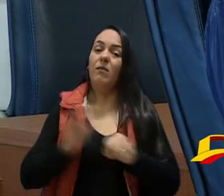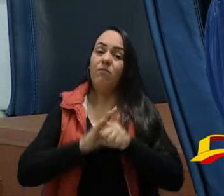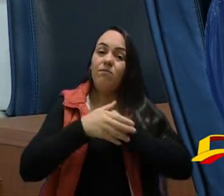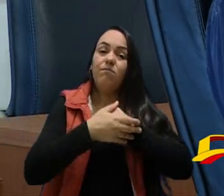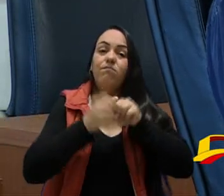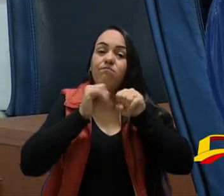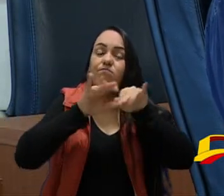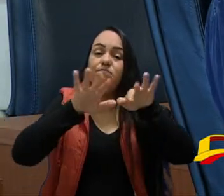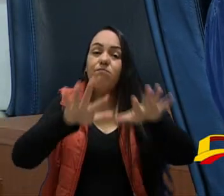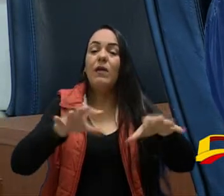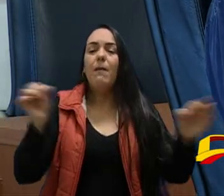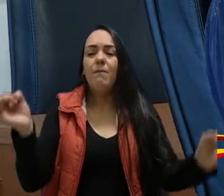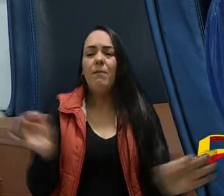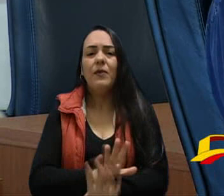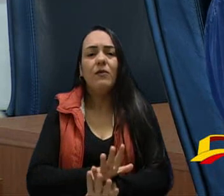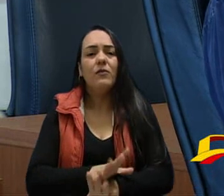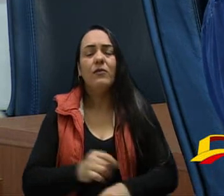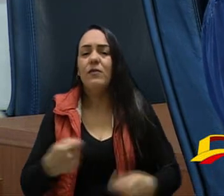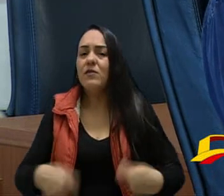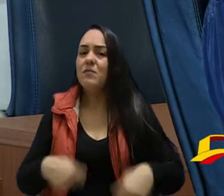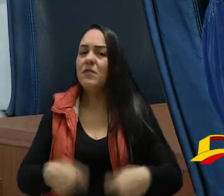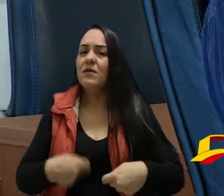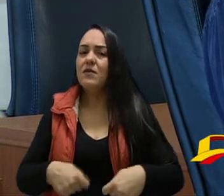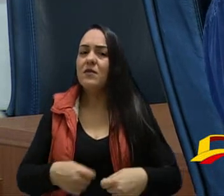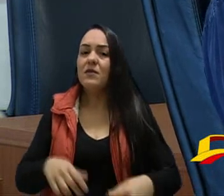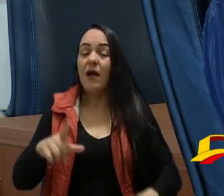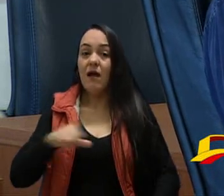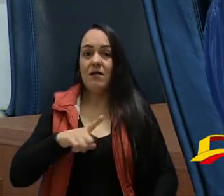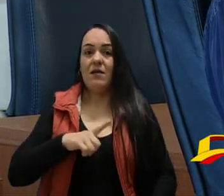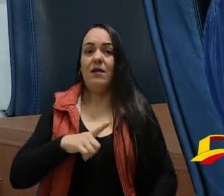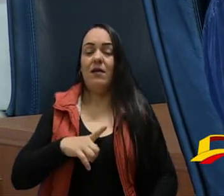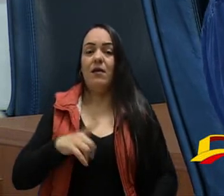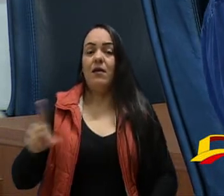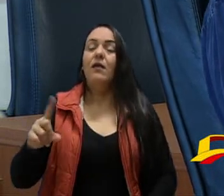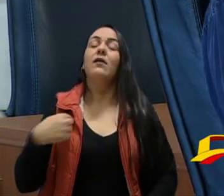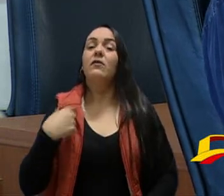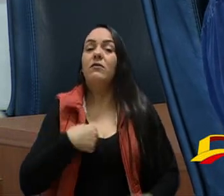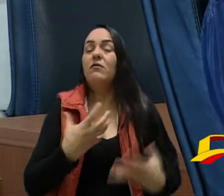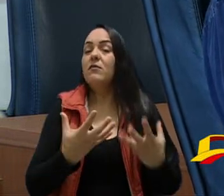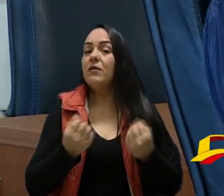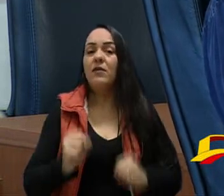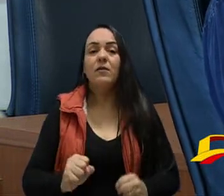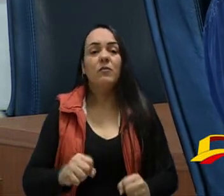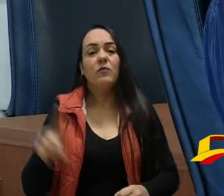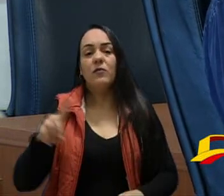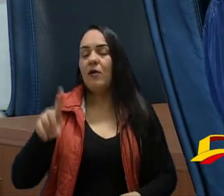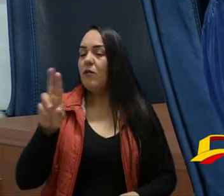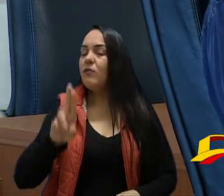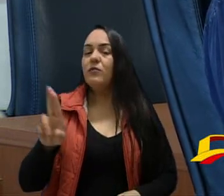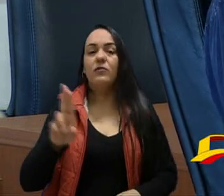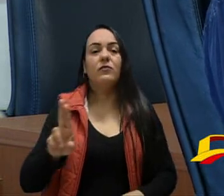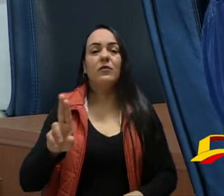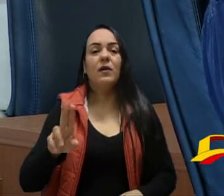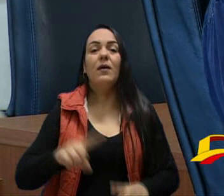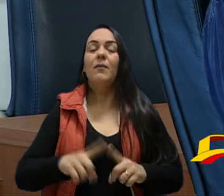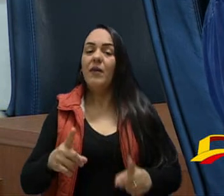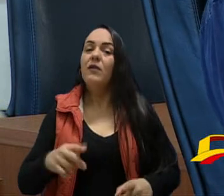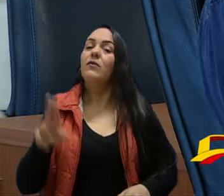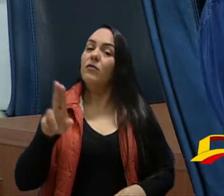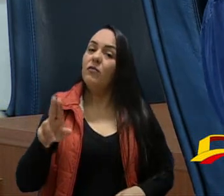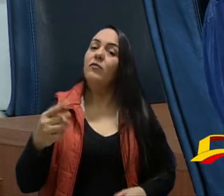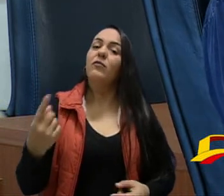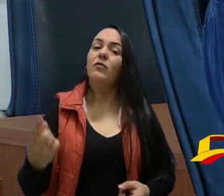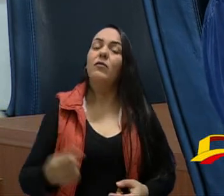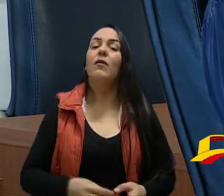lá pronto ir para você para tomar necessidade esperamos que não tenha ter necessidade mas já meu só tem um pouquinho